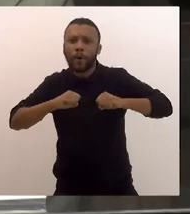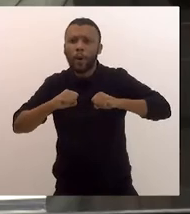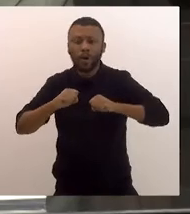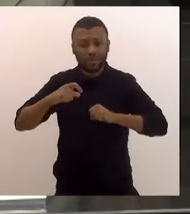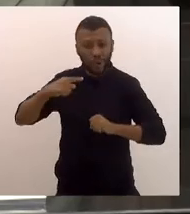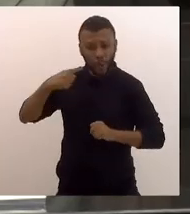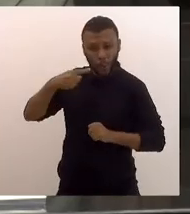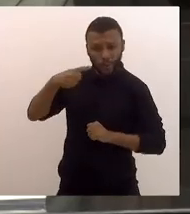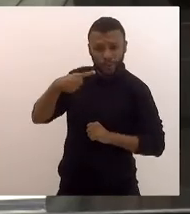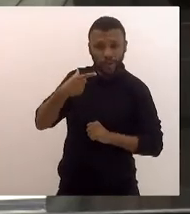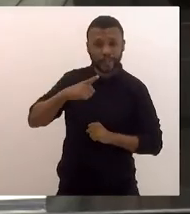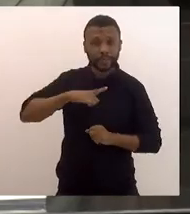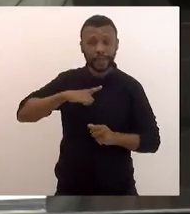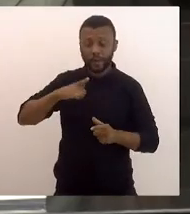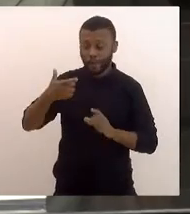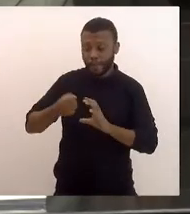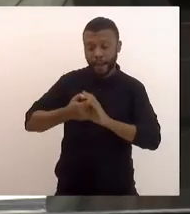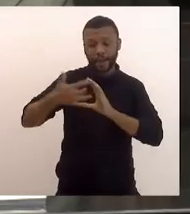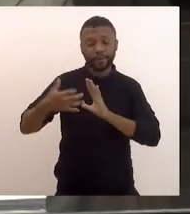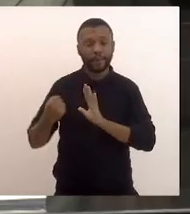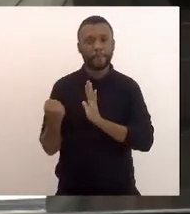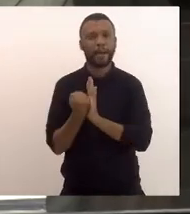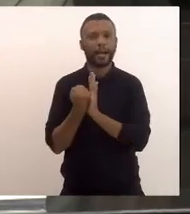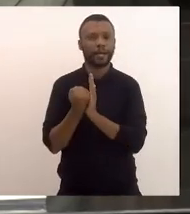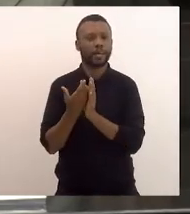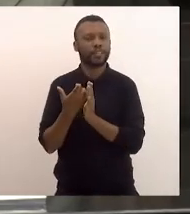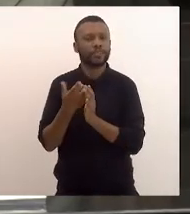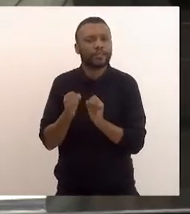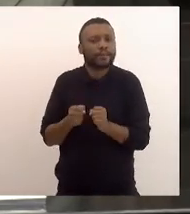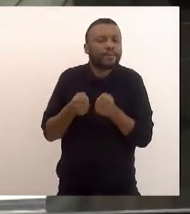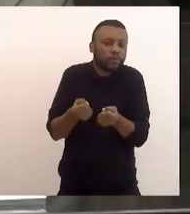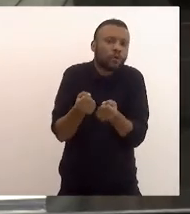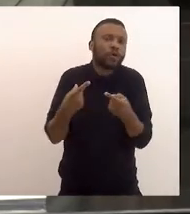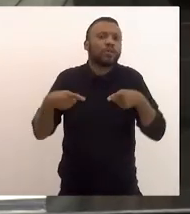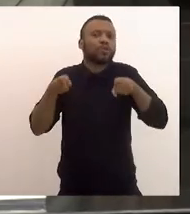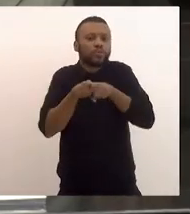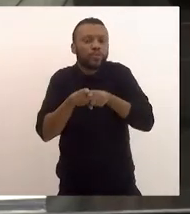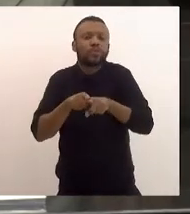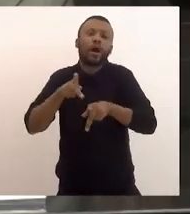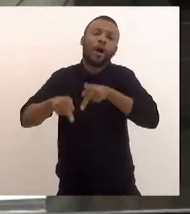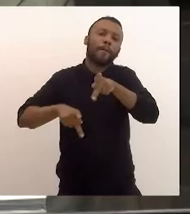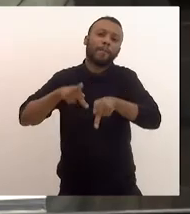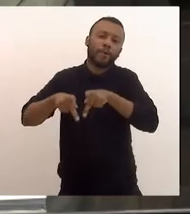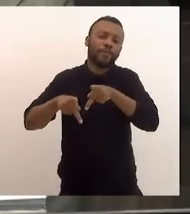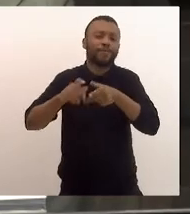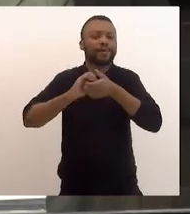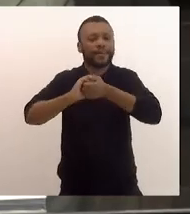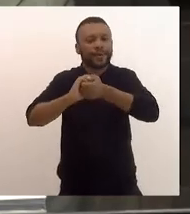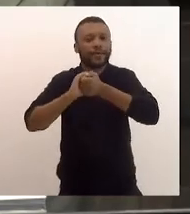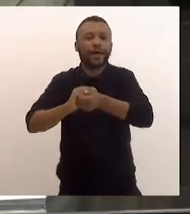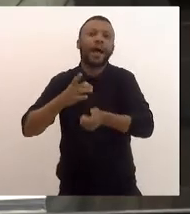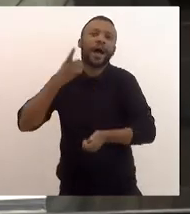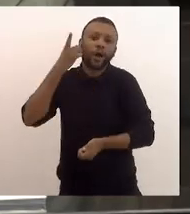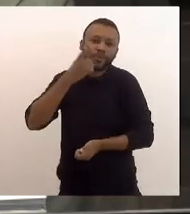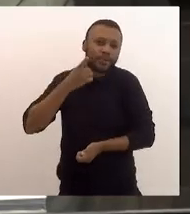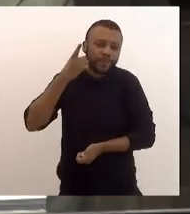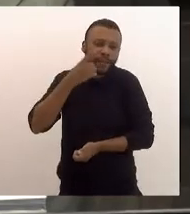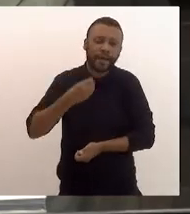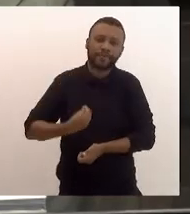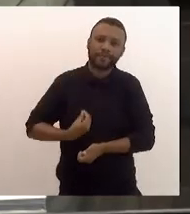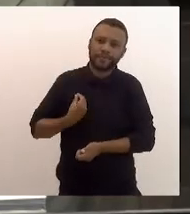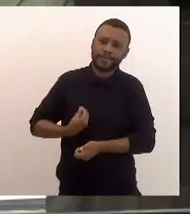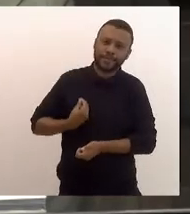defensor ainda mais nós que militamos né junto ao povo saudava os deputados aqui presentes ao da